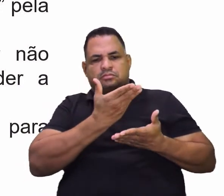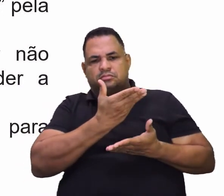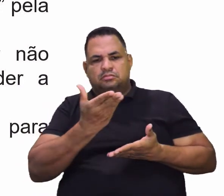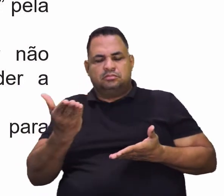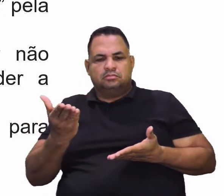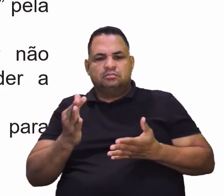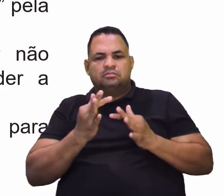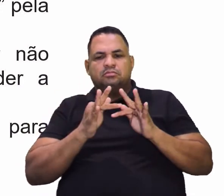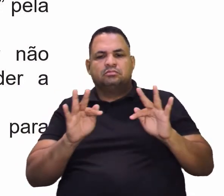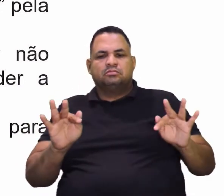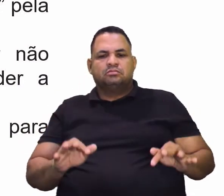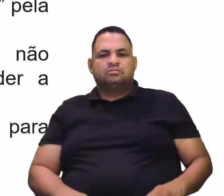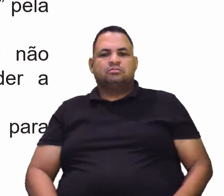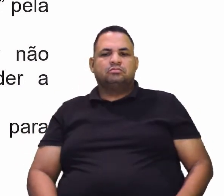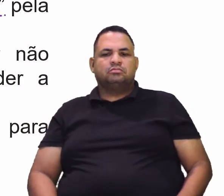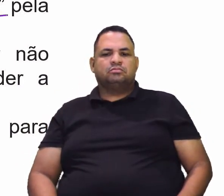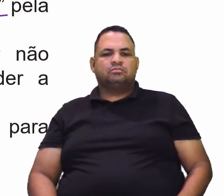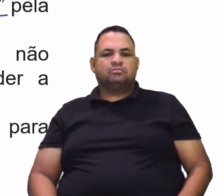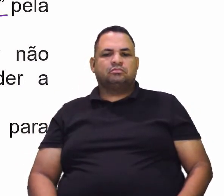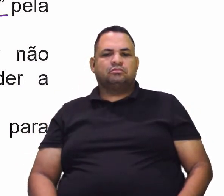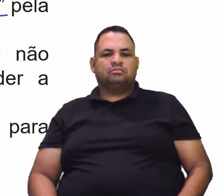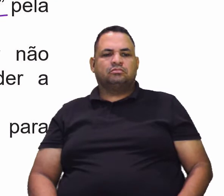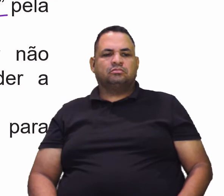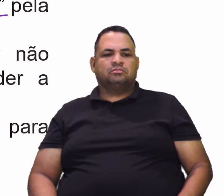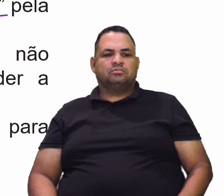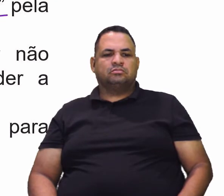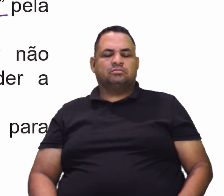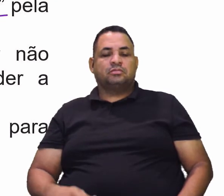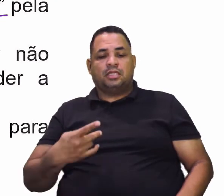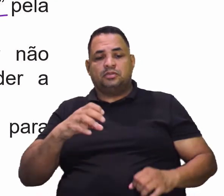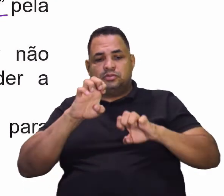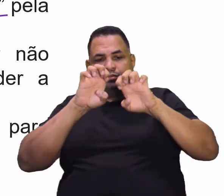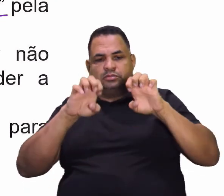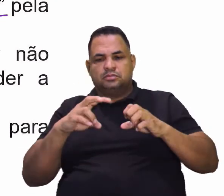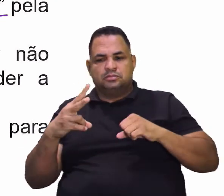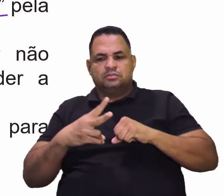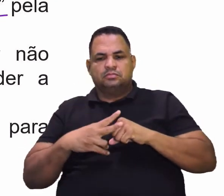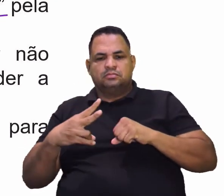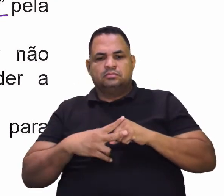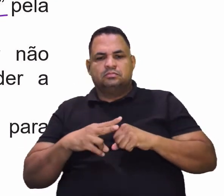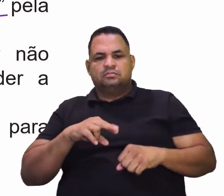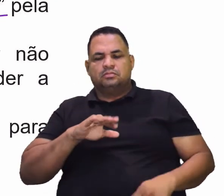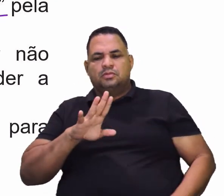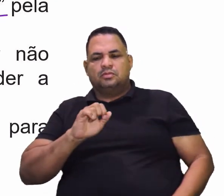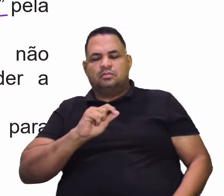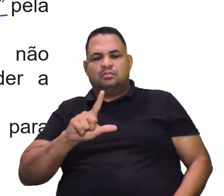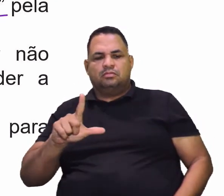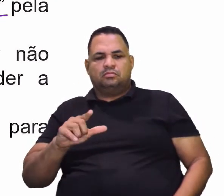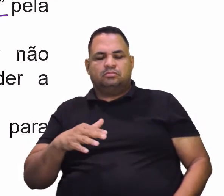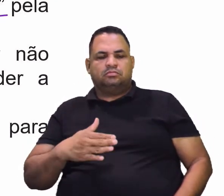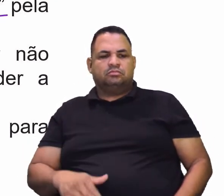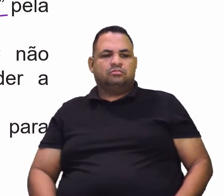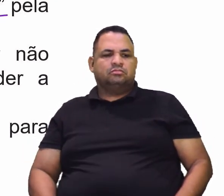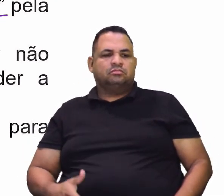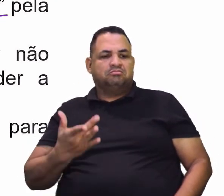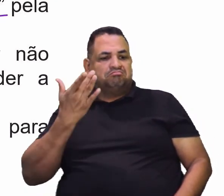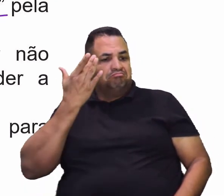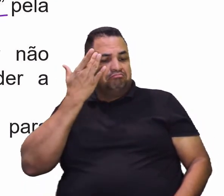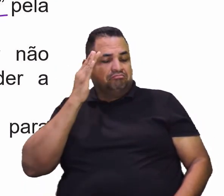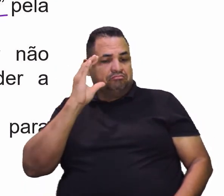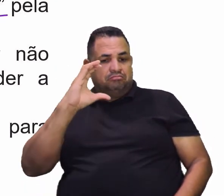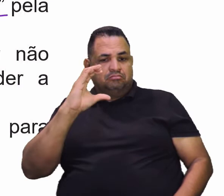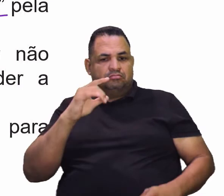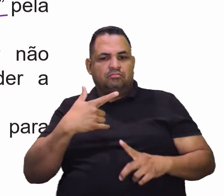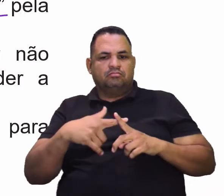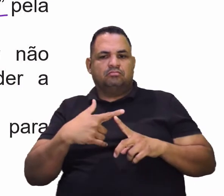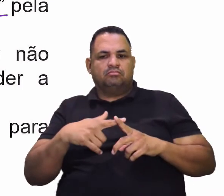frase And I will take her out tonight, pela estrutura verbal will. Eu já não sei sobre a C, porque o will